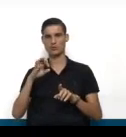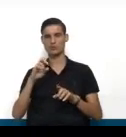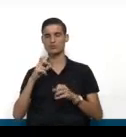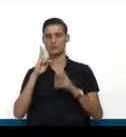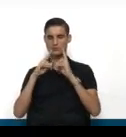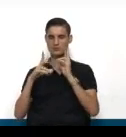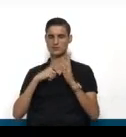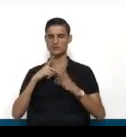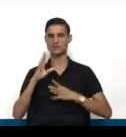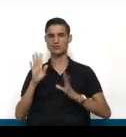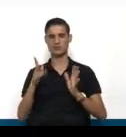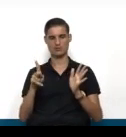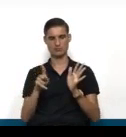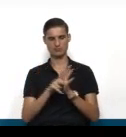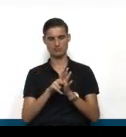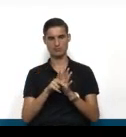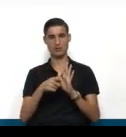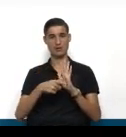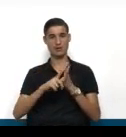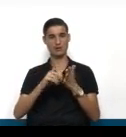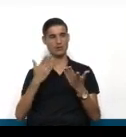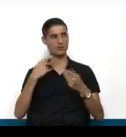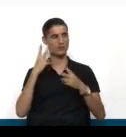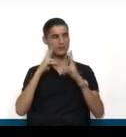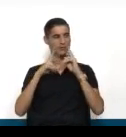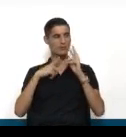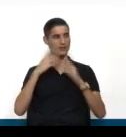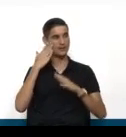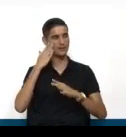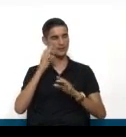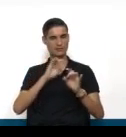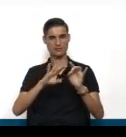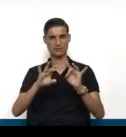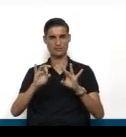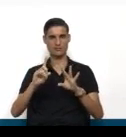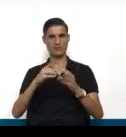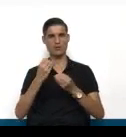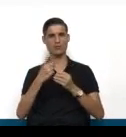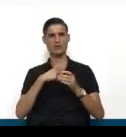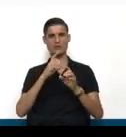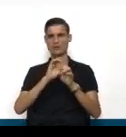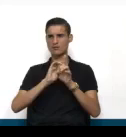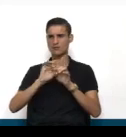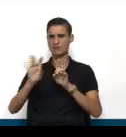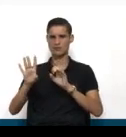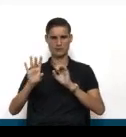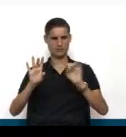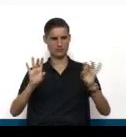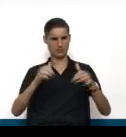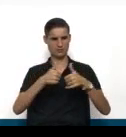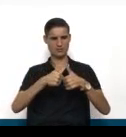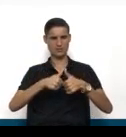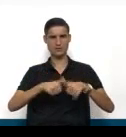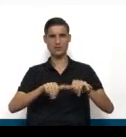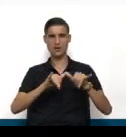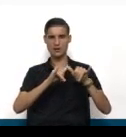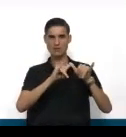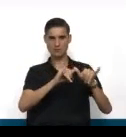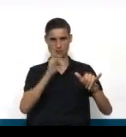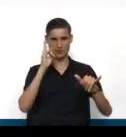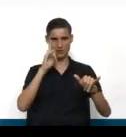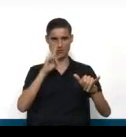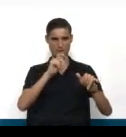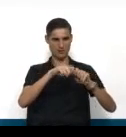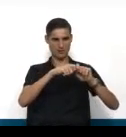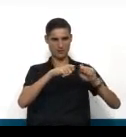essas condições na aula anterior e agora a gente vai entender aqui. Como as extremidades estão fixadas, lembra que